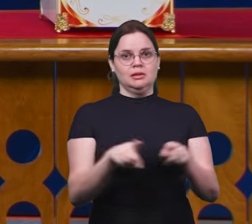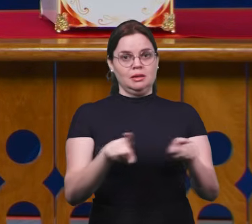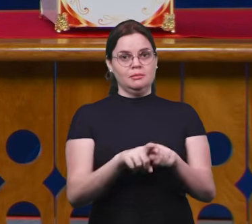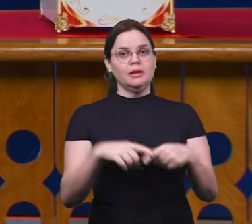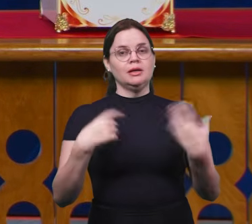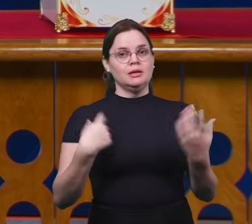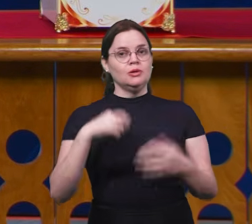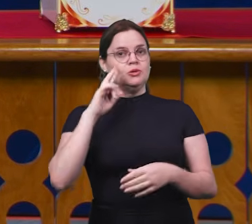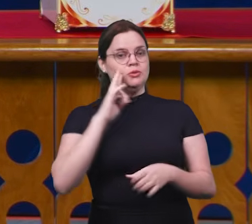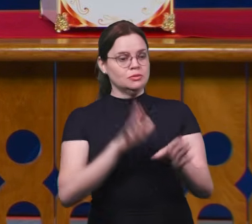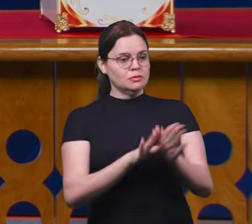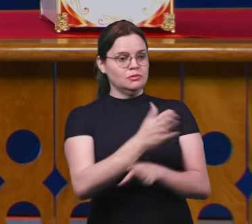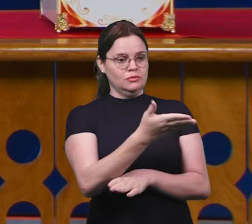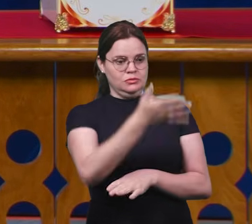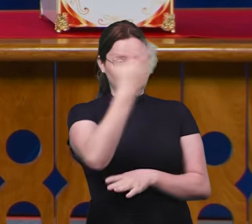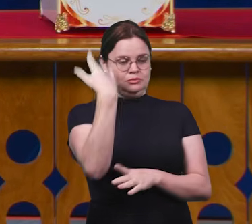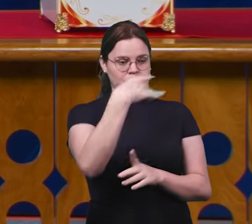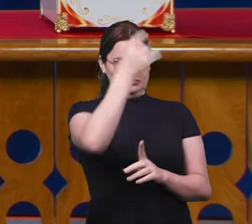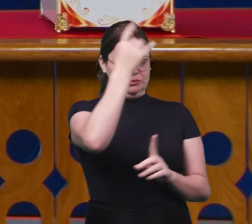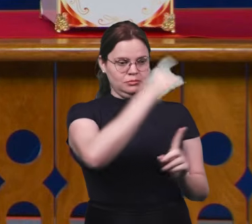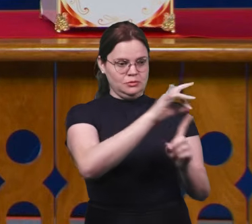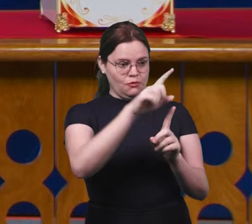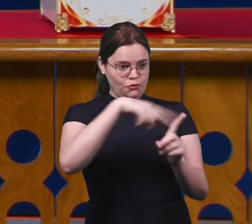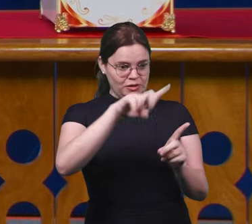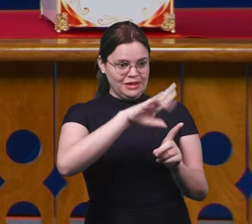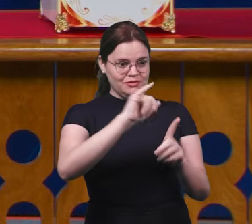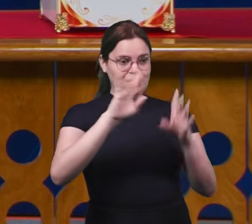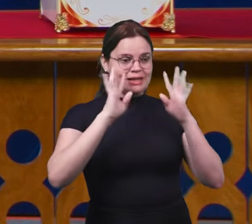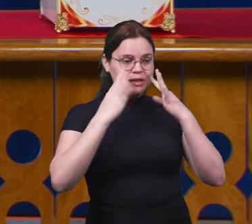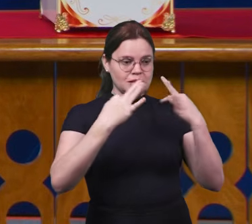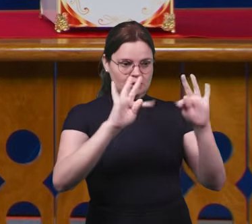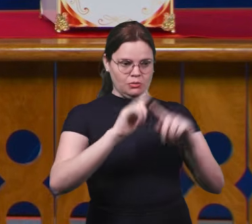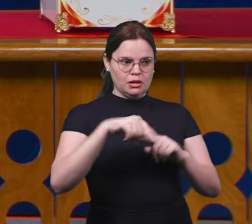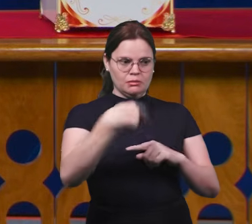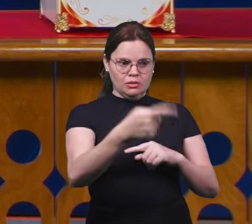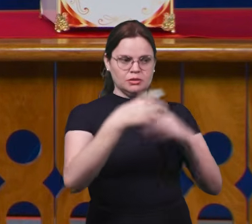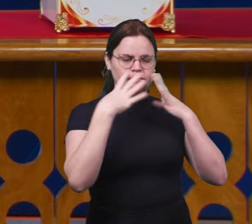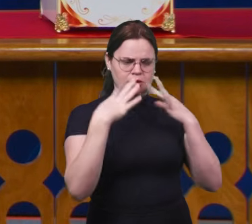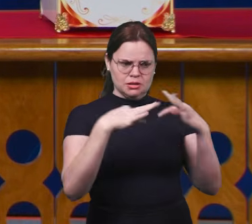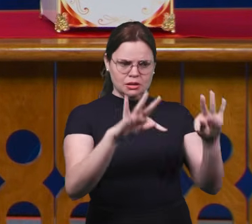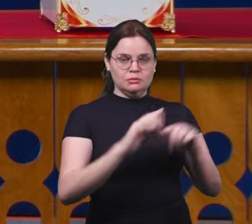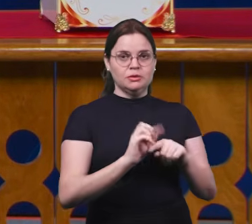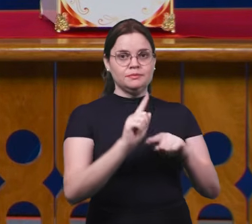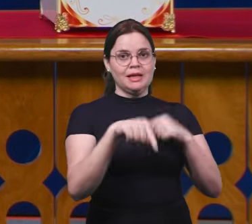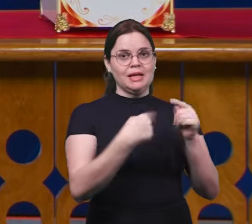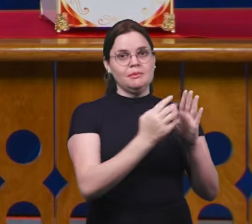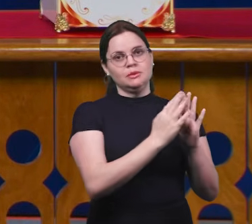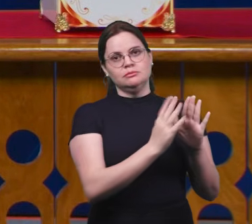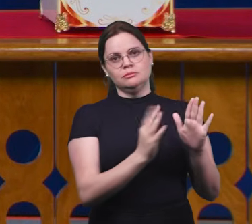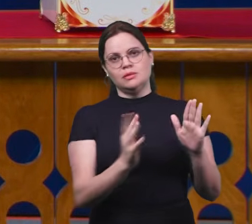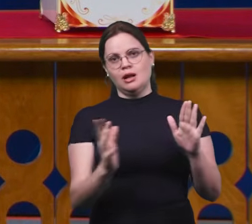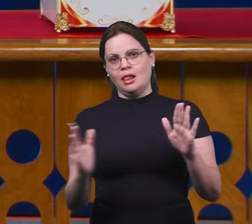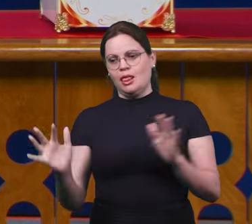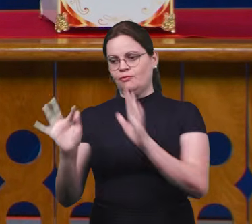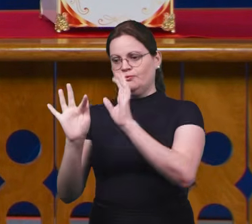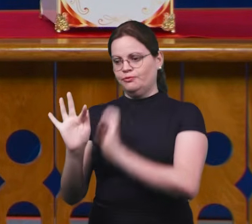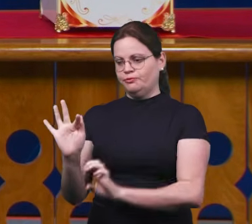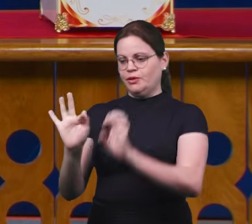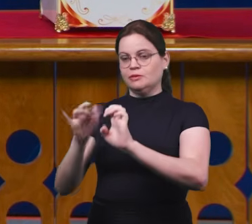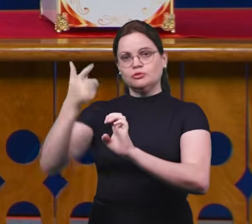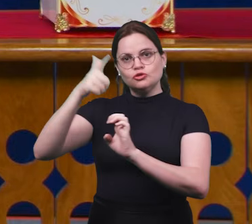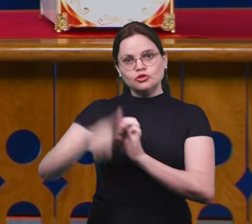disse, o Espírito Santo vai vir e vocês vão ser testemunhas. Quando chega lá em Filadélfia, que é